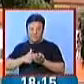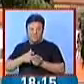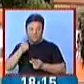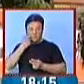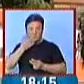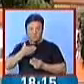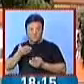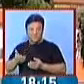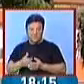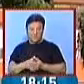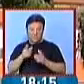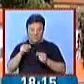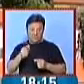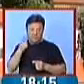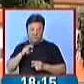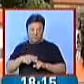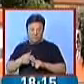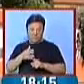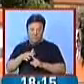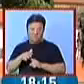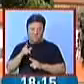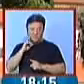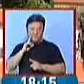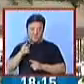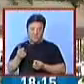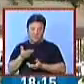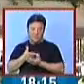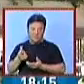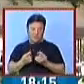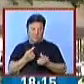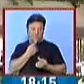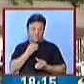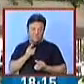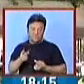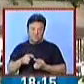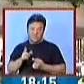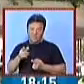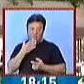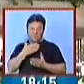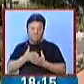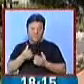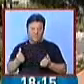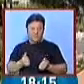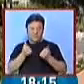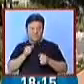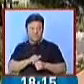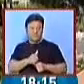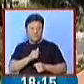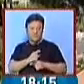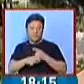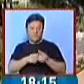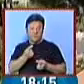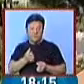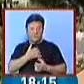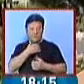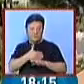conhecimento. E tem um peso importante na economia. Há mesmo quem diga que é a tábua de salvação da cidade depois da crise